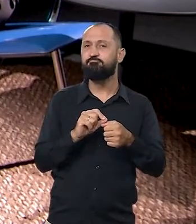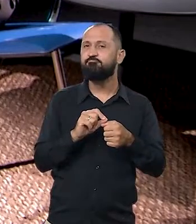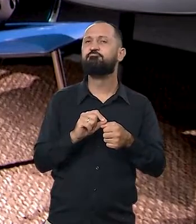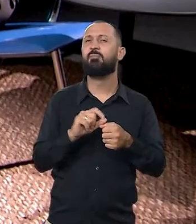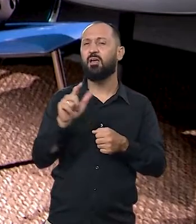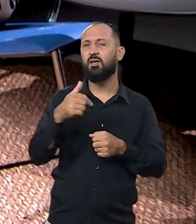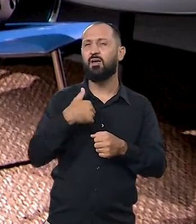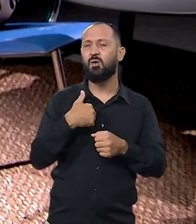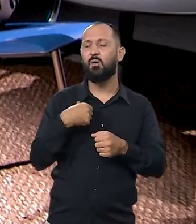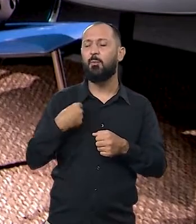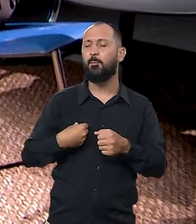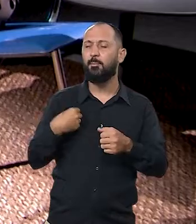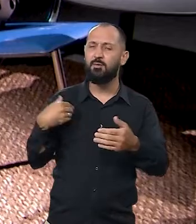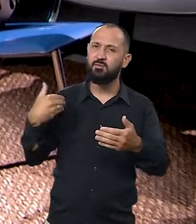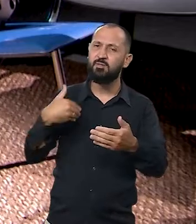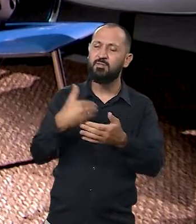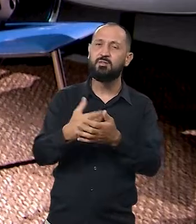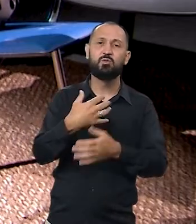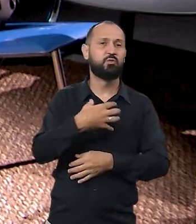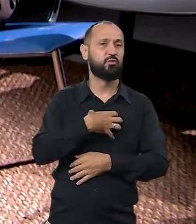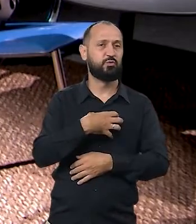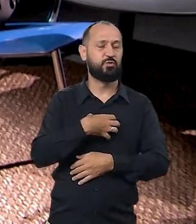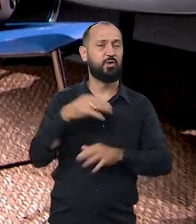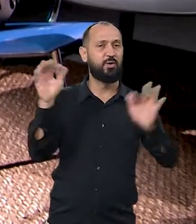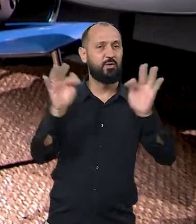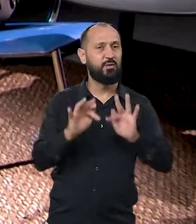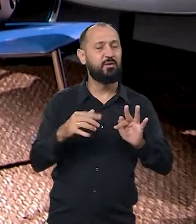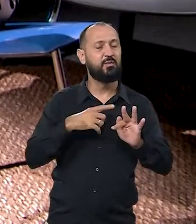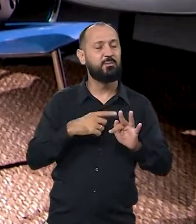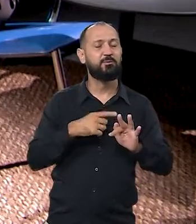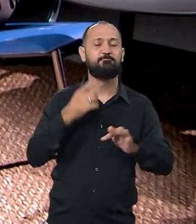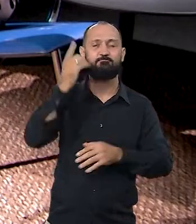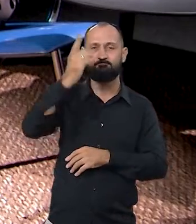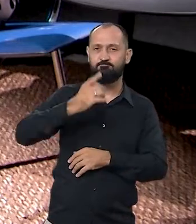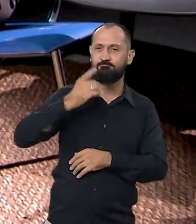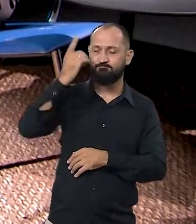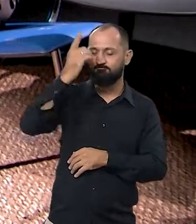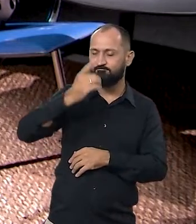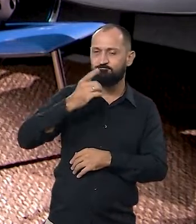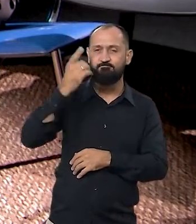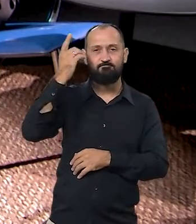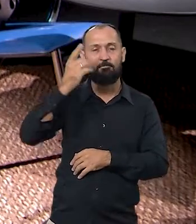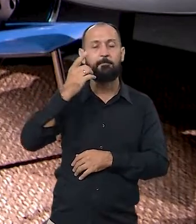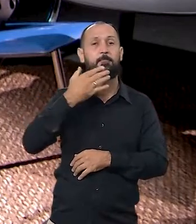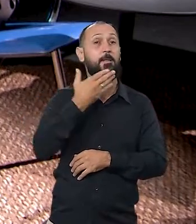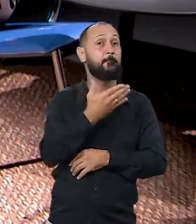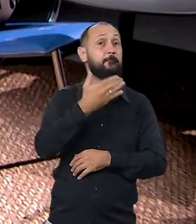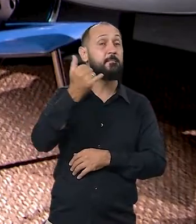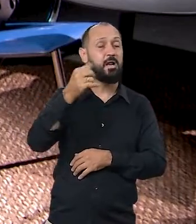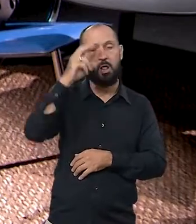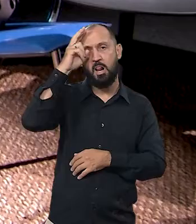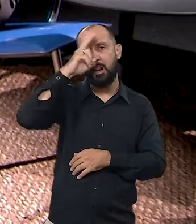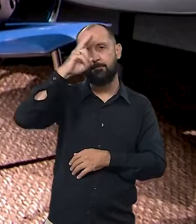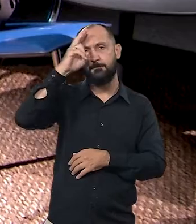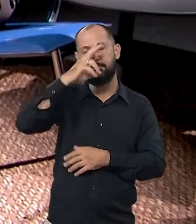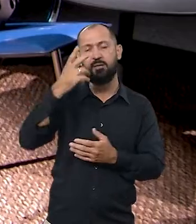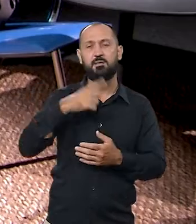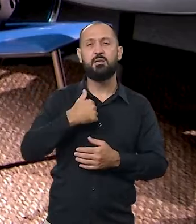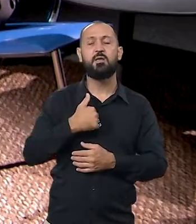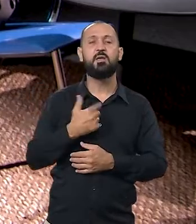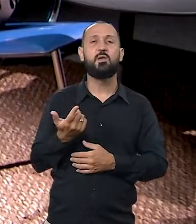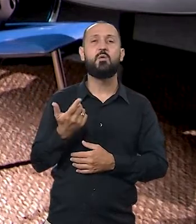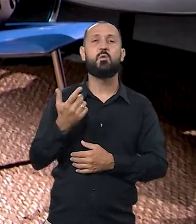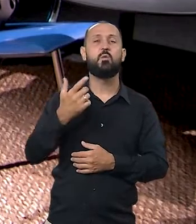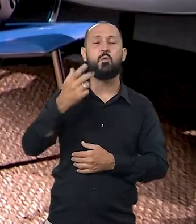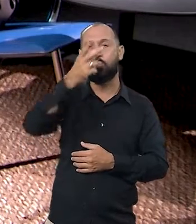coisa que eu levo para a vida. E eu sou feliz. Como parlamentar, extremamente feliz, as melhores recordações. Como prefeito que fui